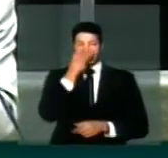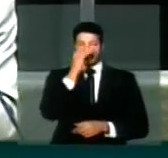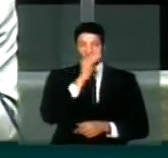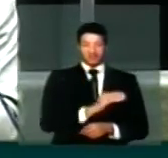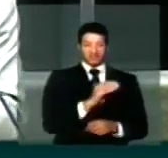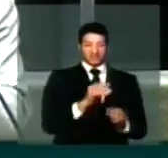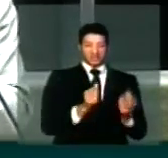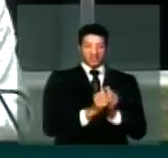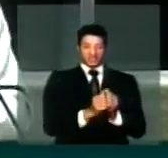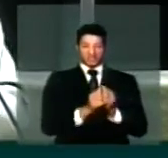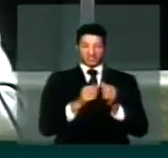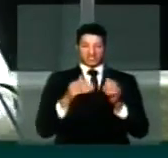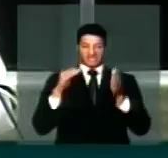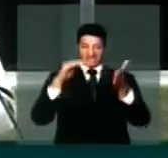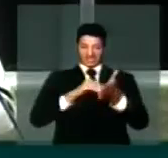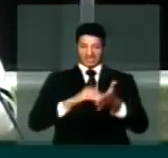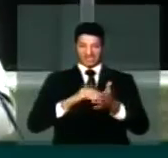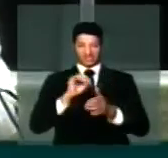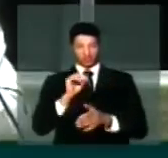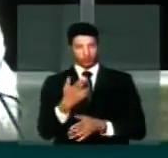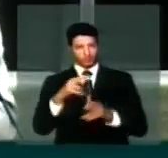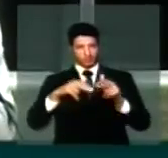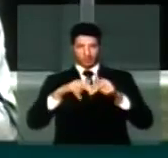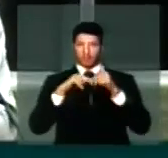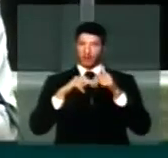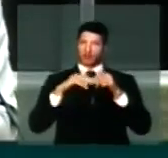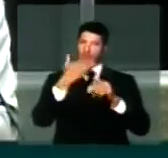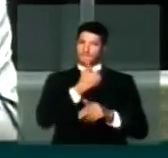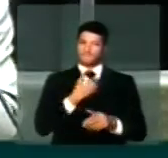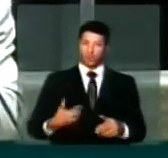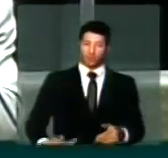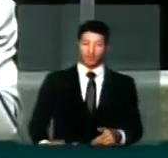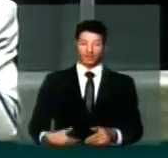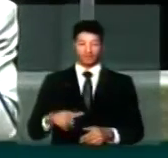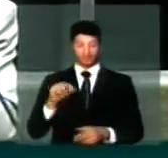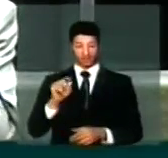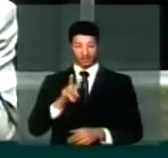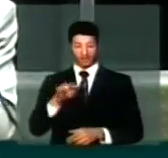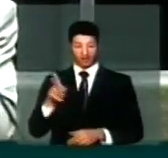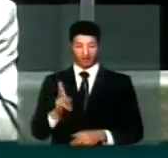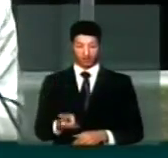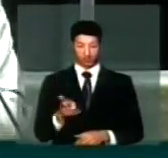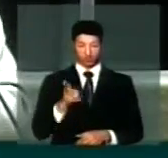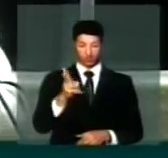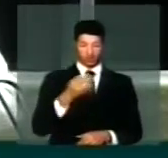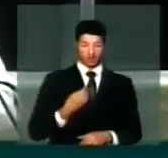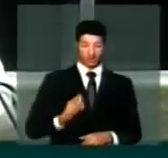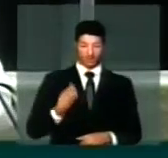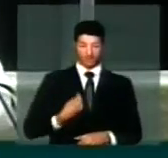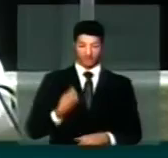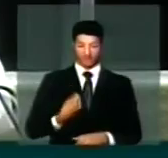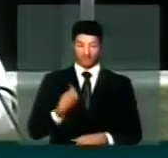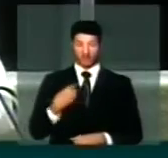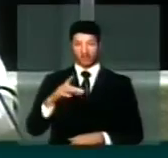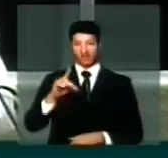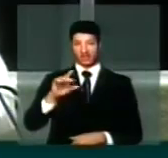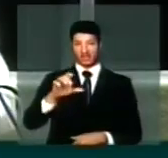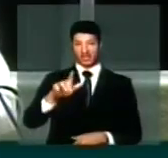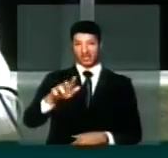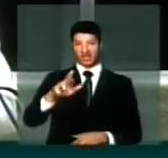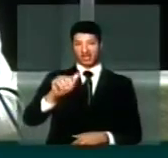isoladamente, com limites, ou pela instância pública, ela continuará vivendo a sua